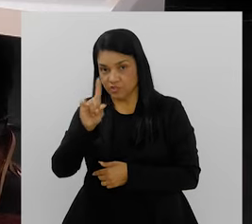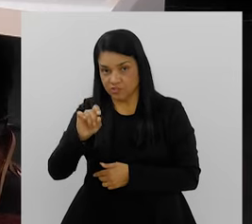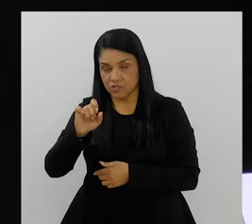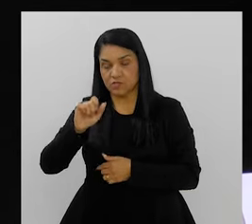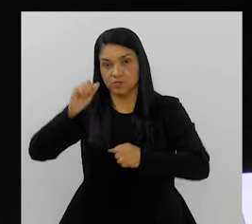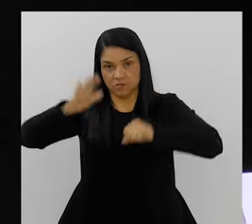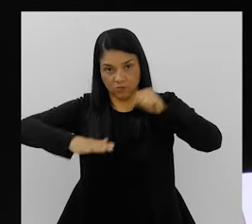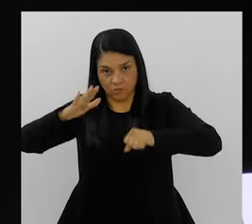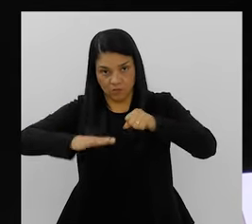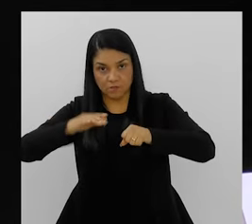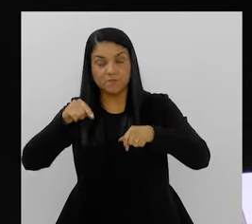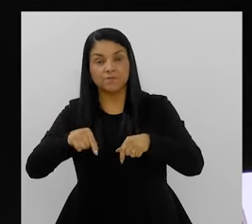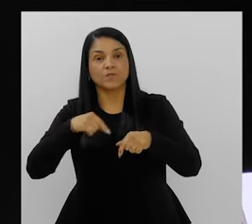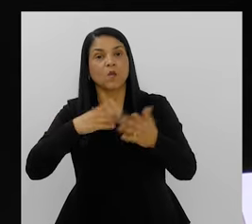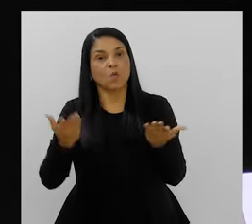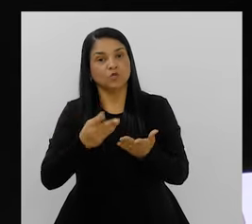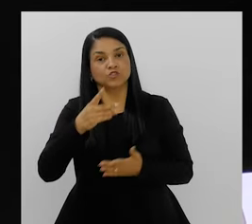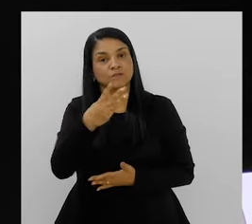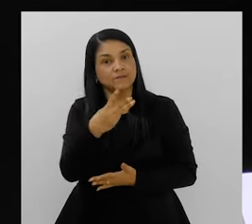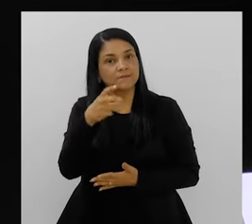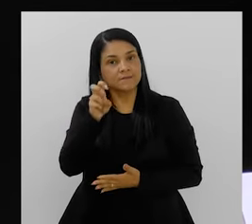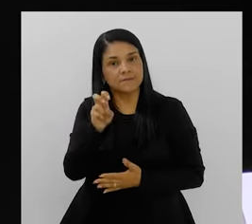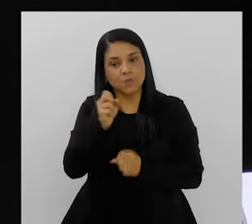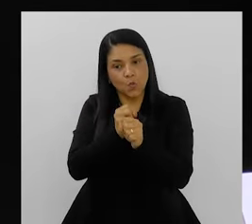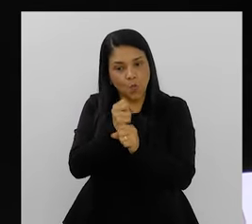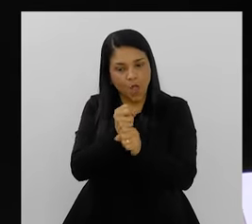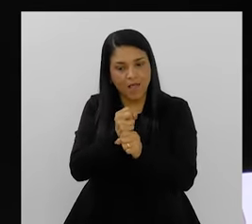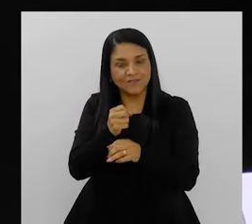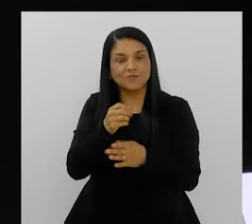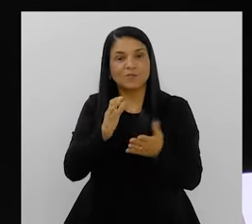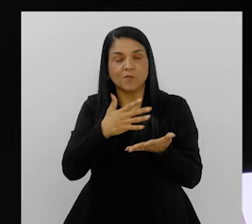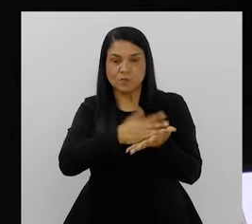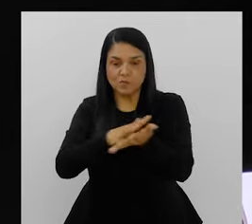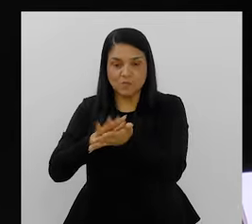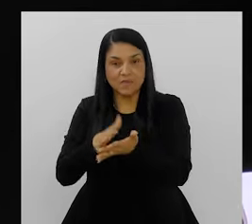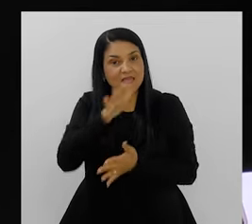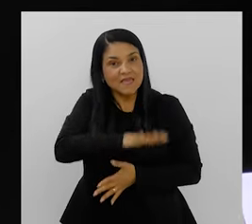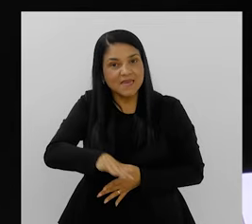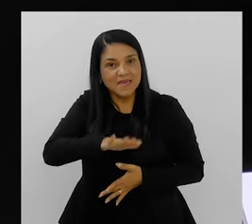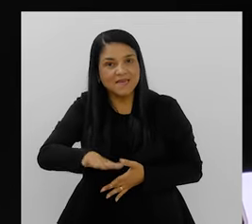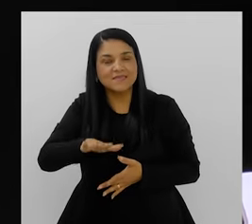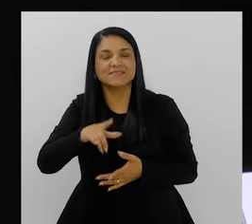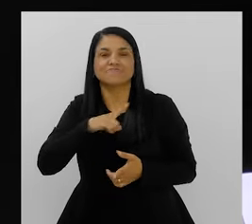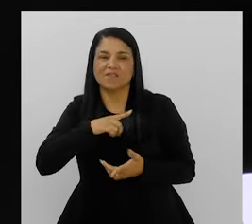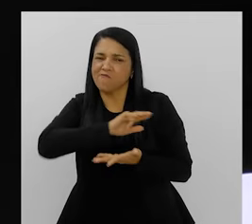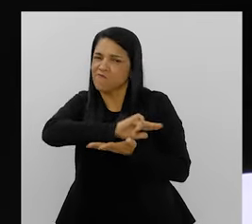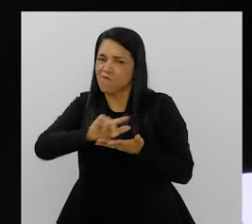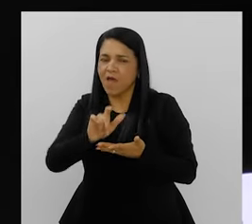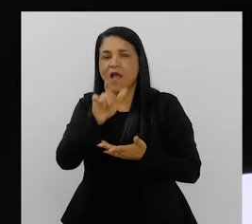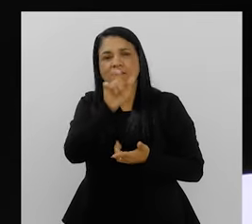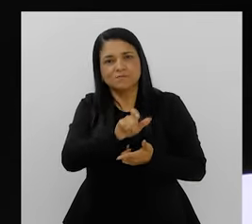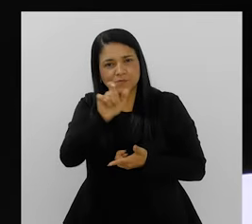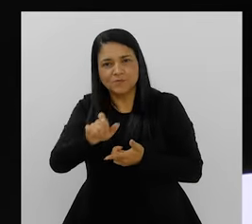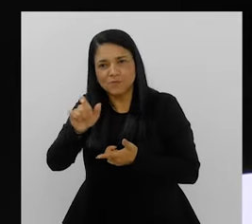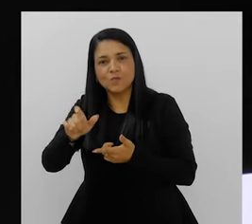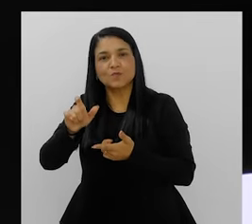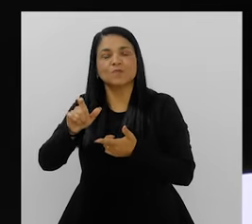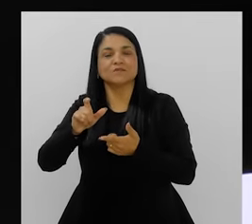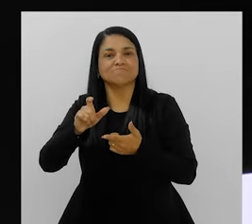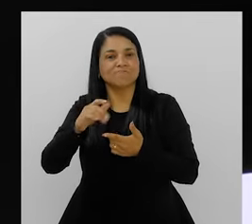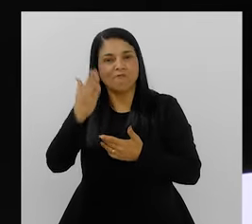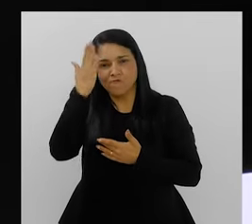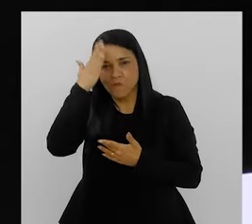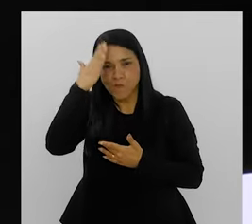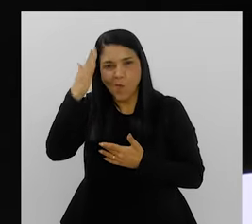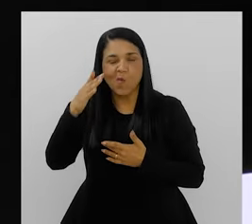completa 35 anos, de onde já saiu diversos talentos para o Carnaval Carioca. e ela se chamava Alegria da